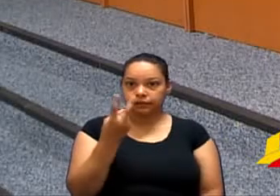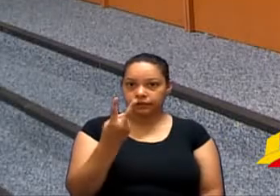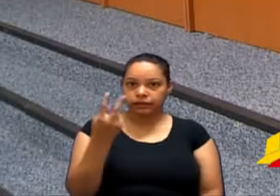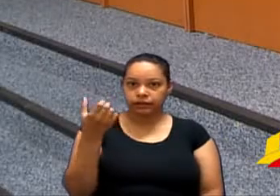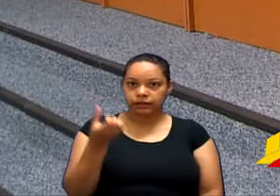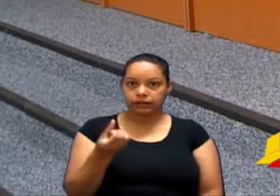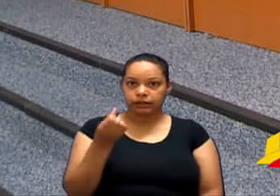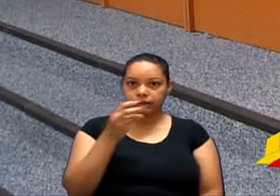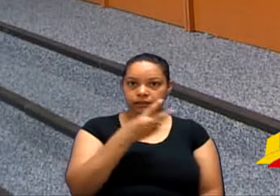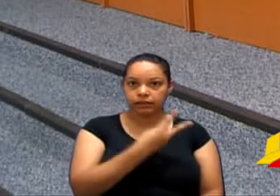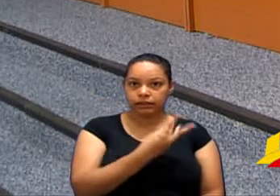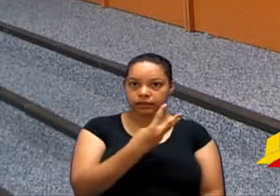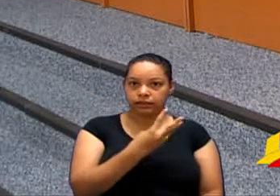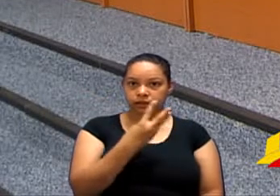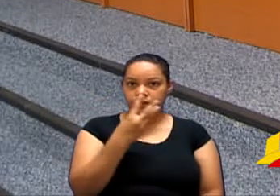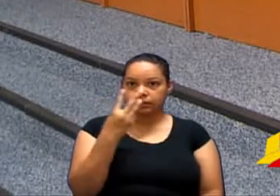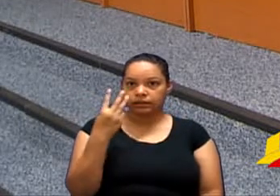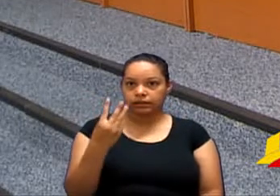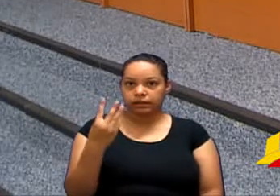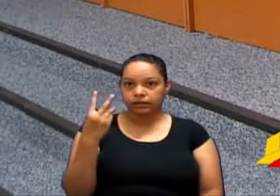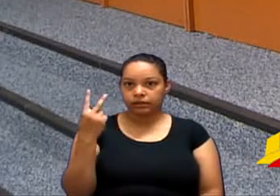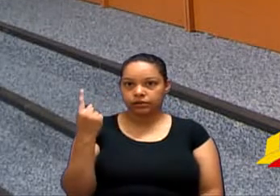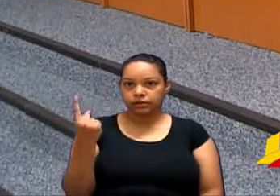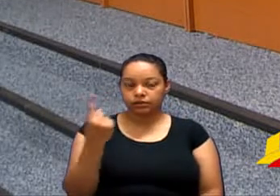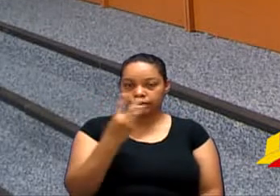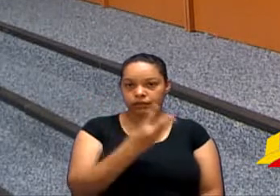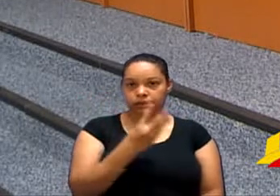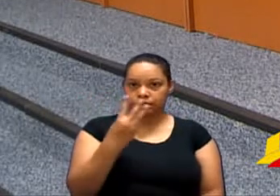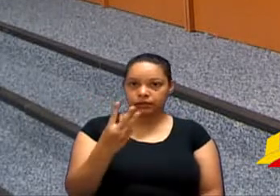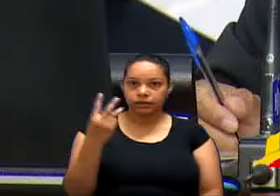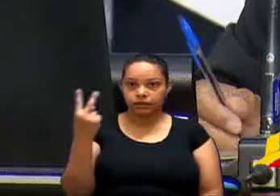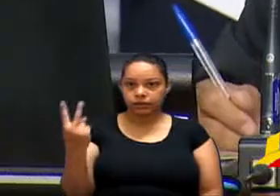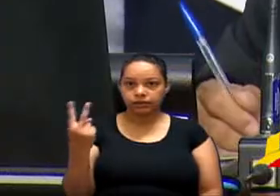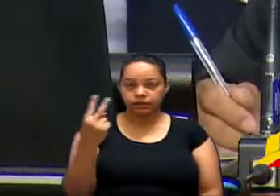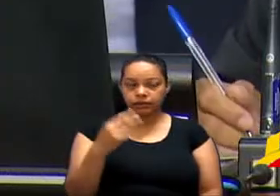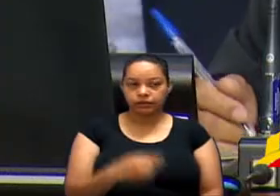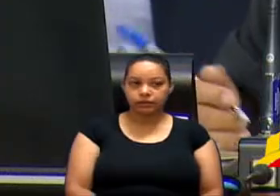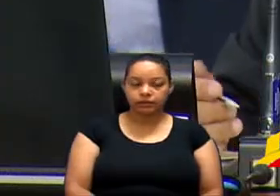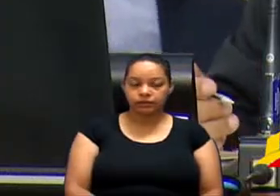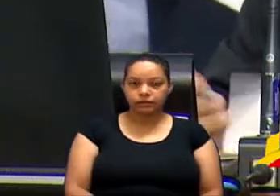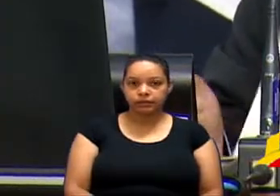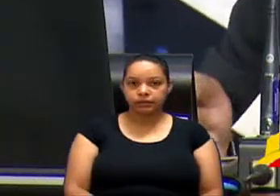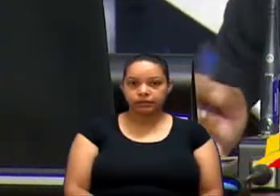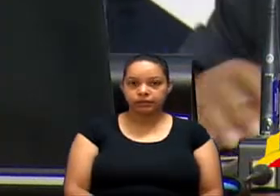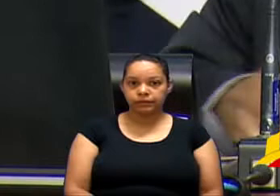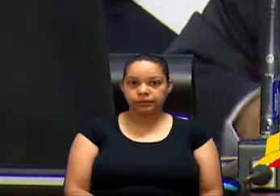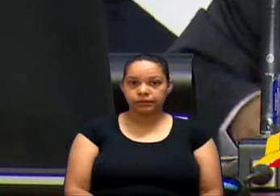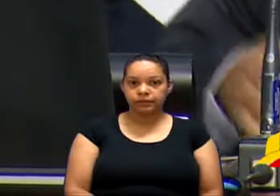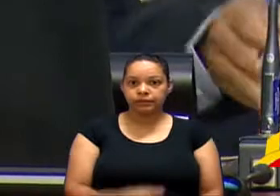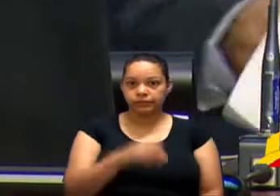330 331332 e o projeto de 96